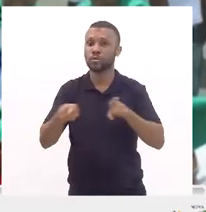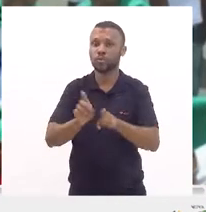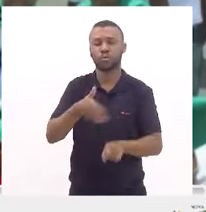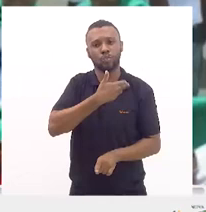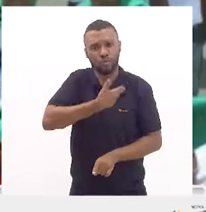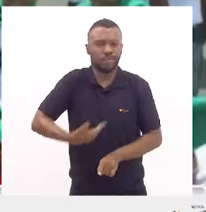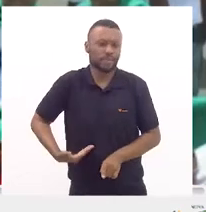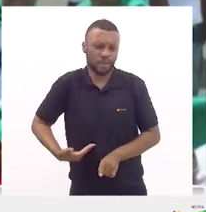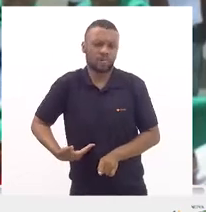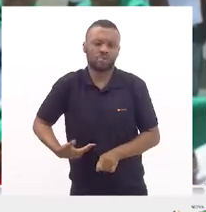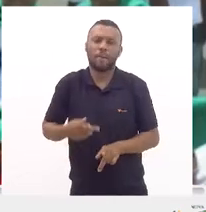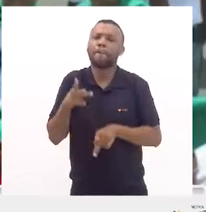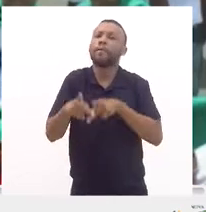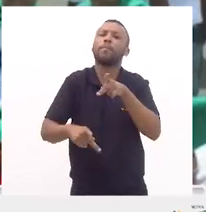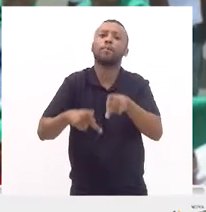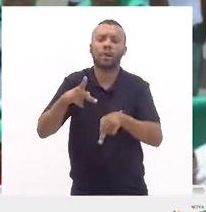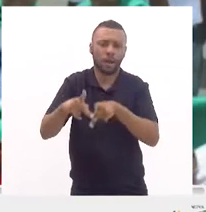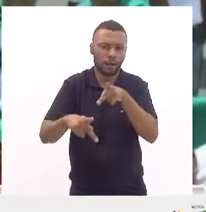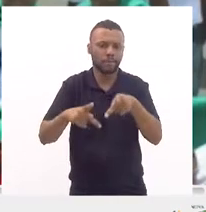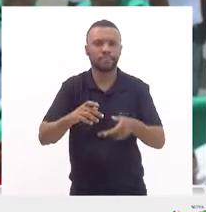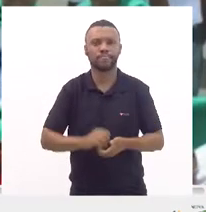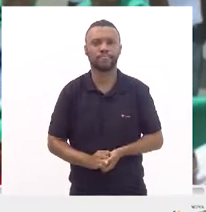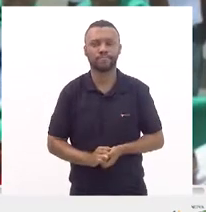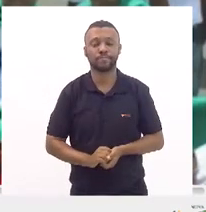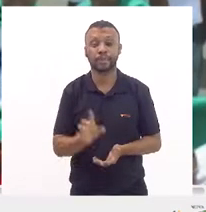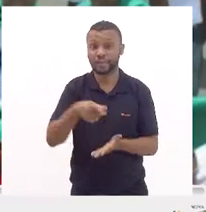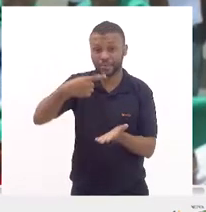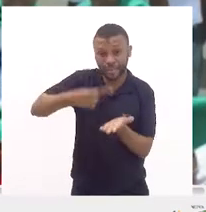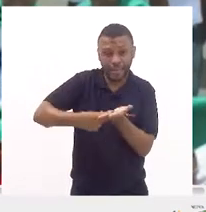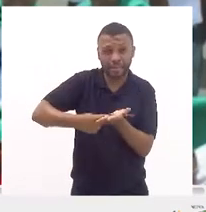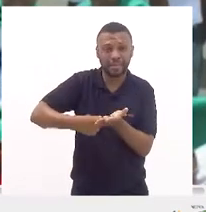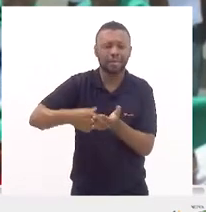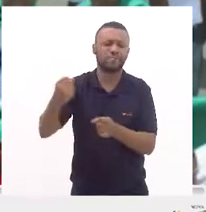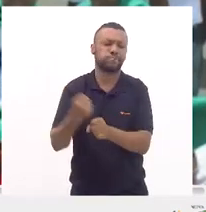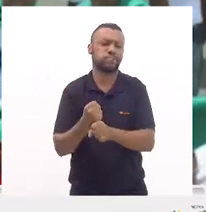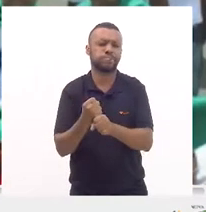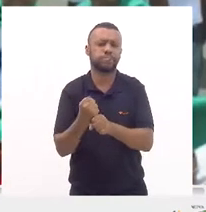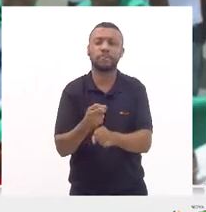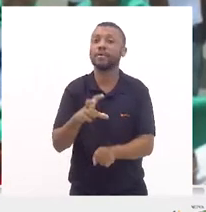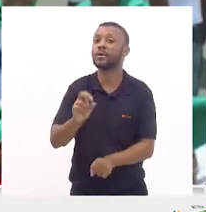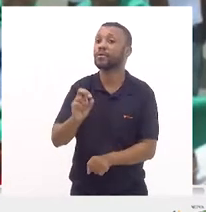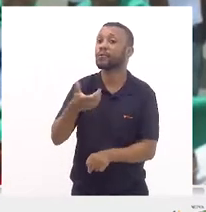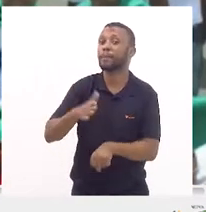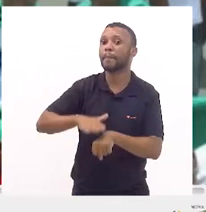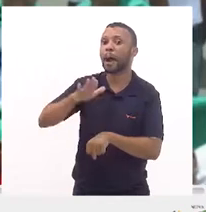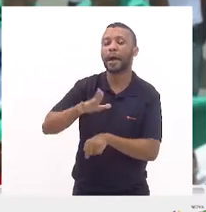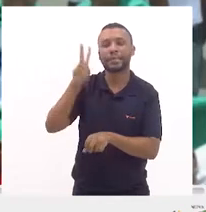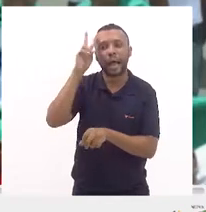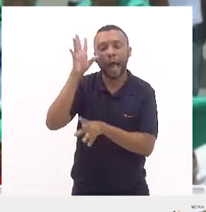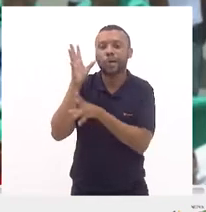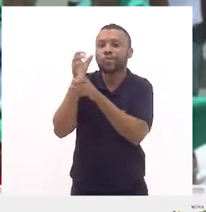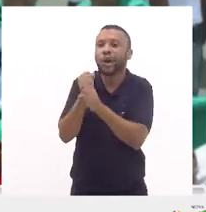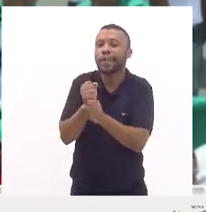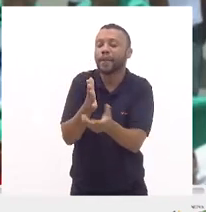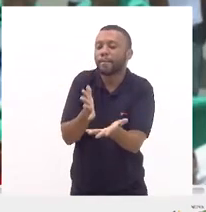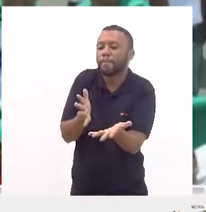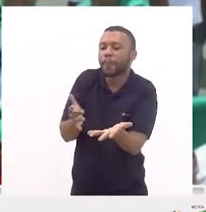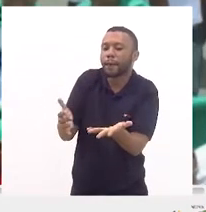popular. Já data de mais de 50 anos as histórias da catação no